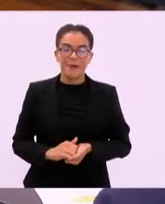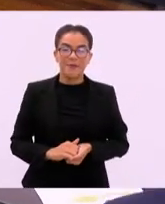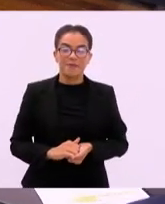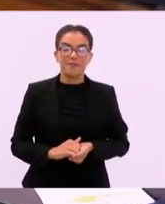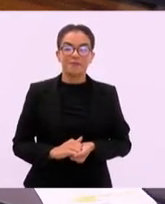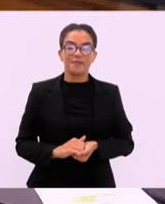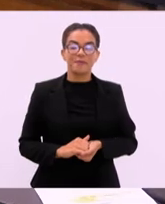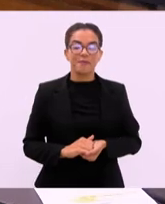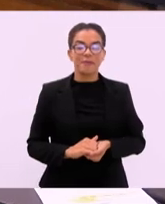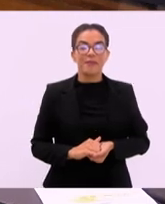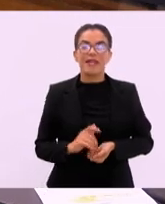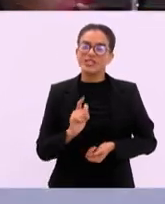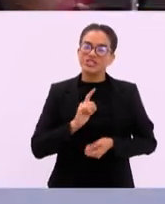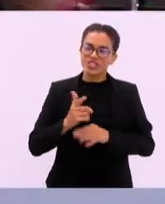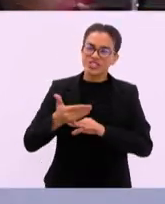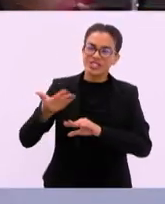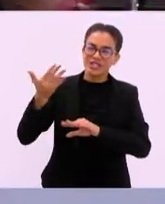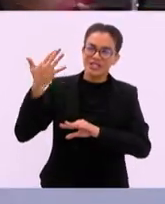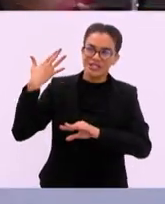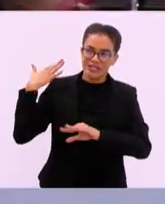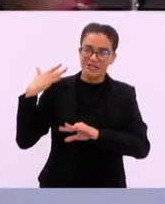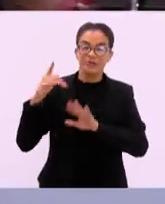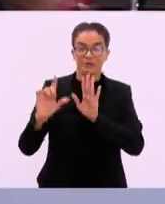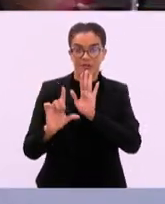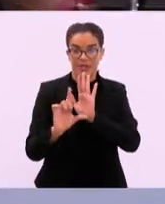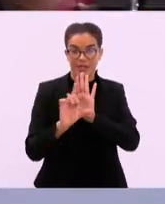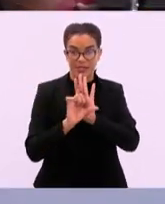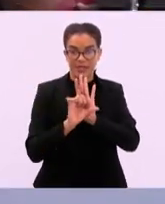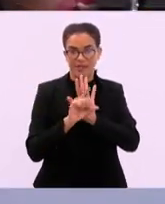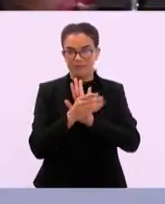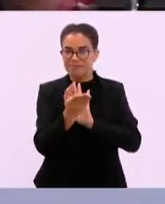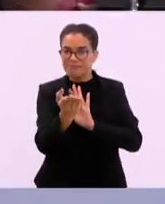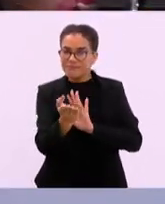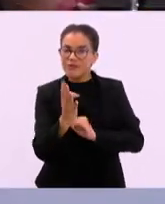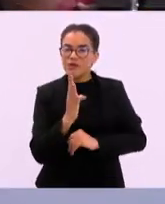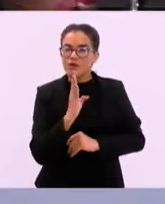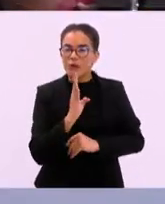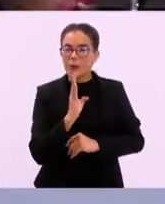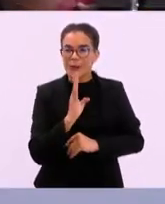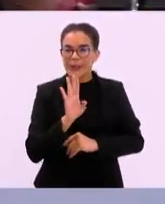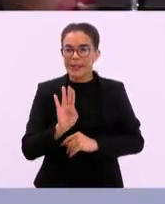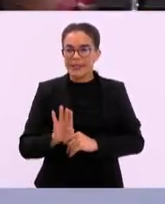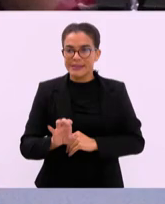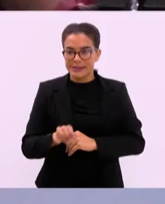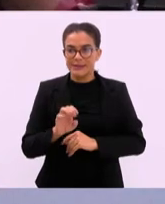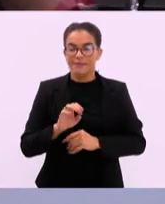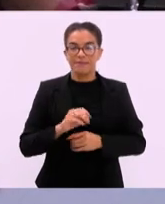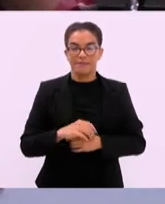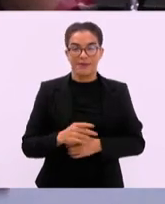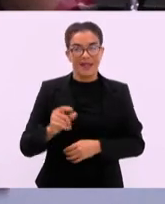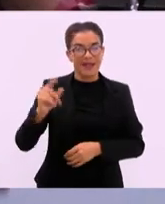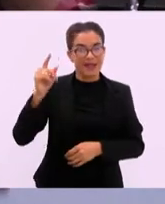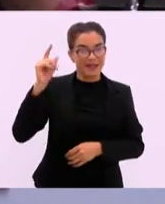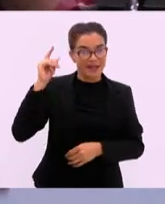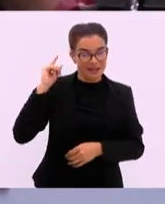Havia uma lei que Vossa Excelência conhece, porque eu fui autor lá